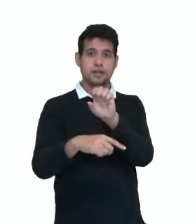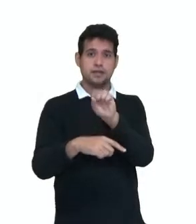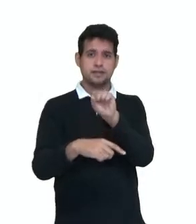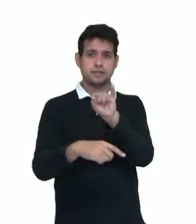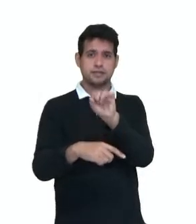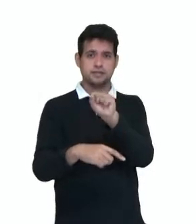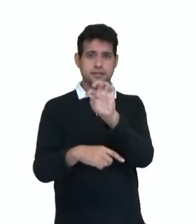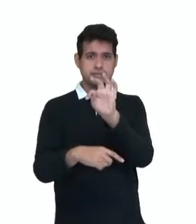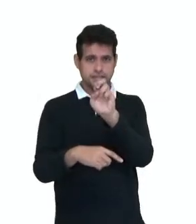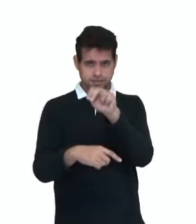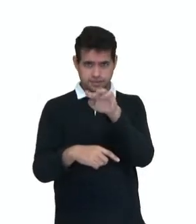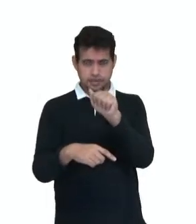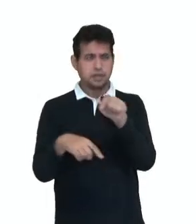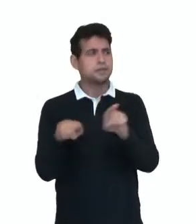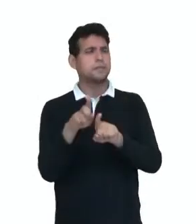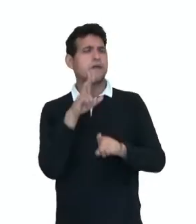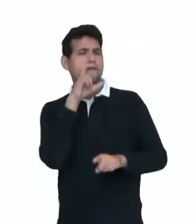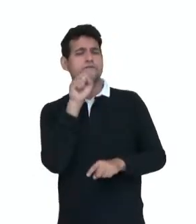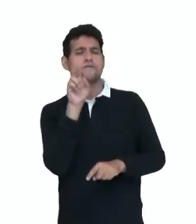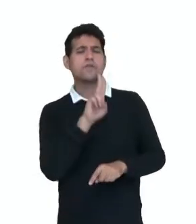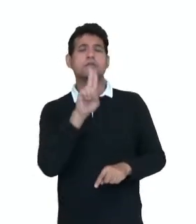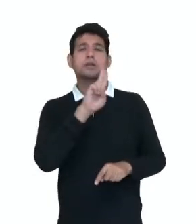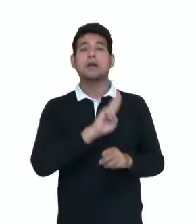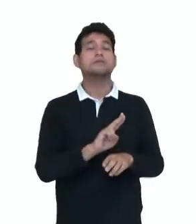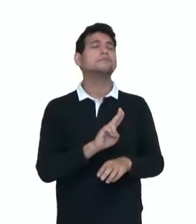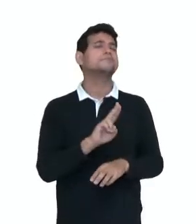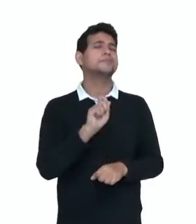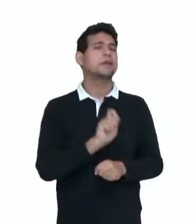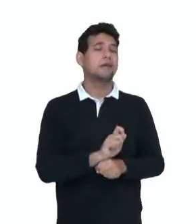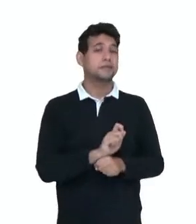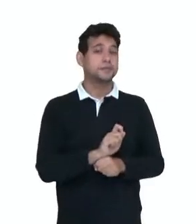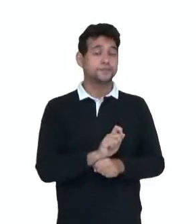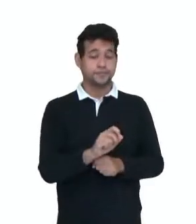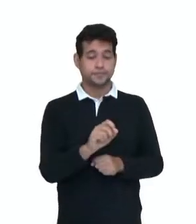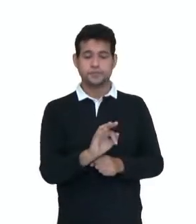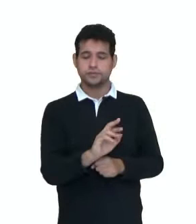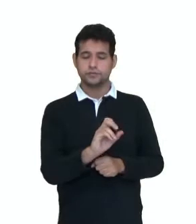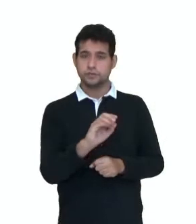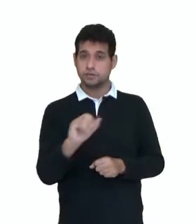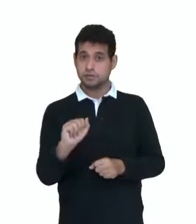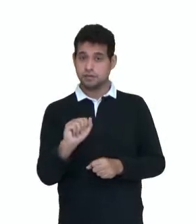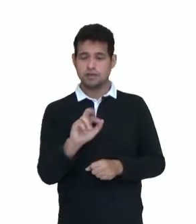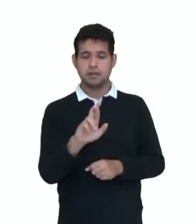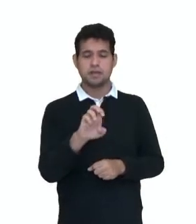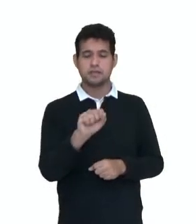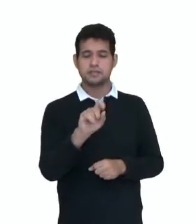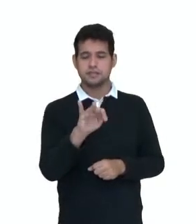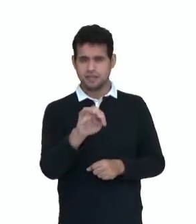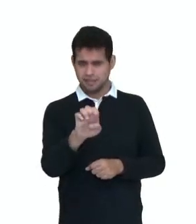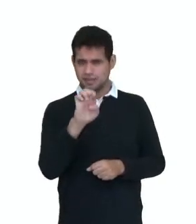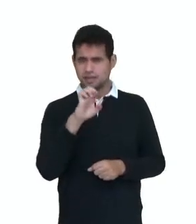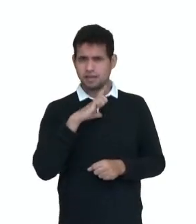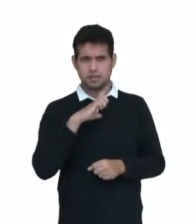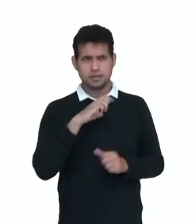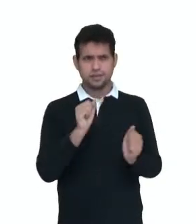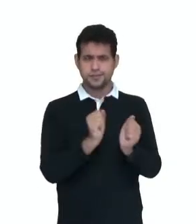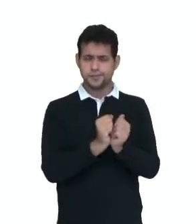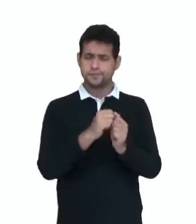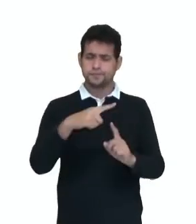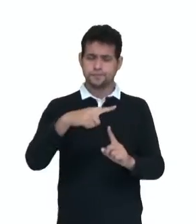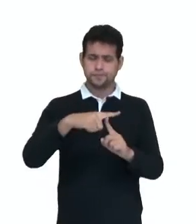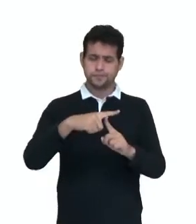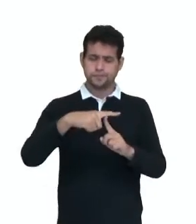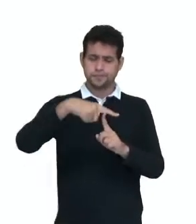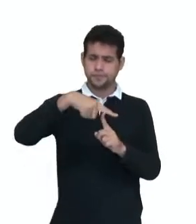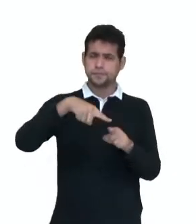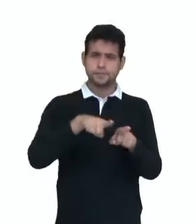a pedra, né? E a força que é aplicada é chamada de força resistente, que está aqui sobre o ponto de resistência